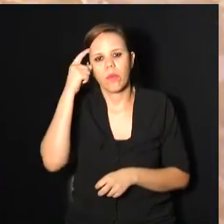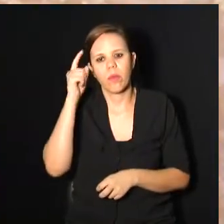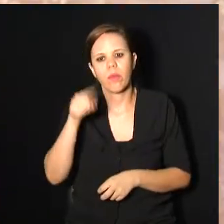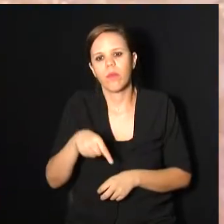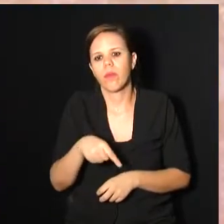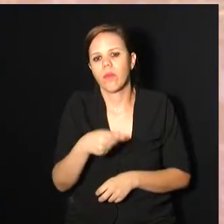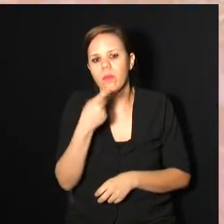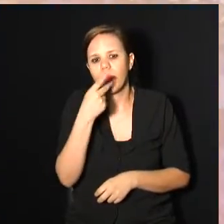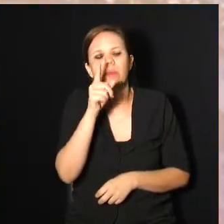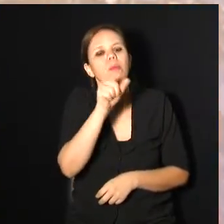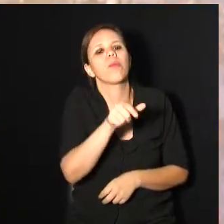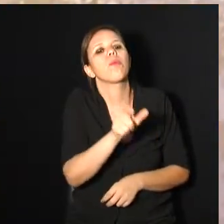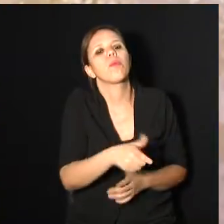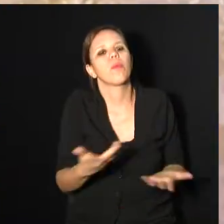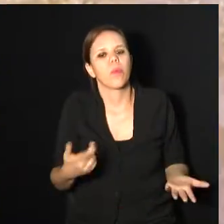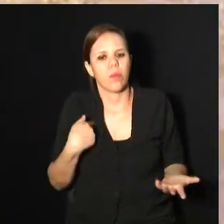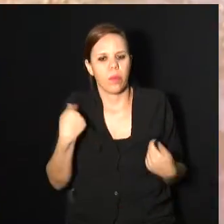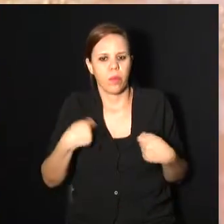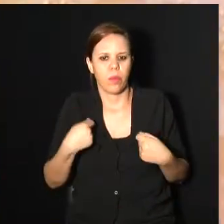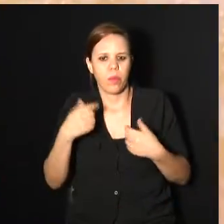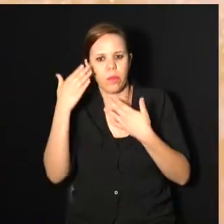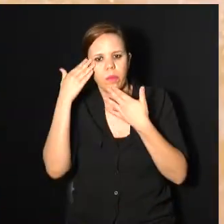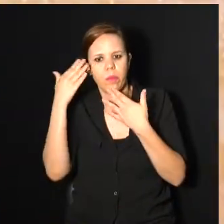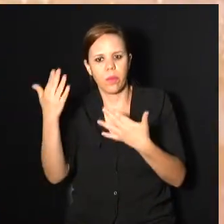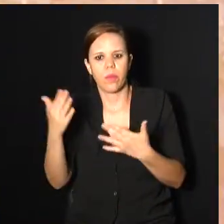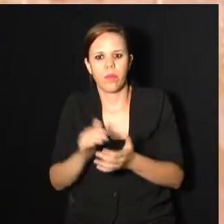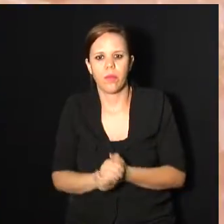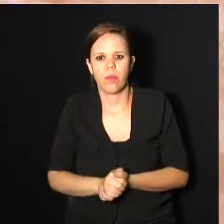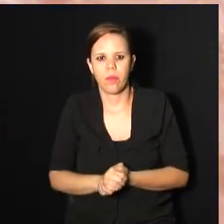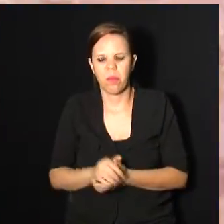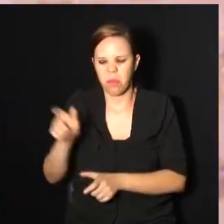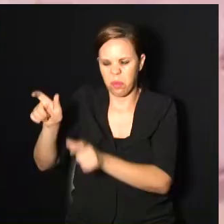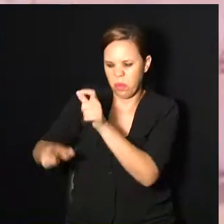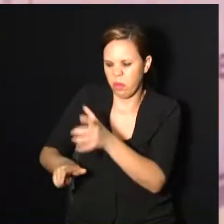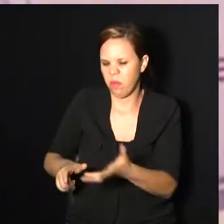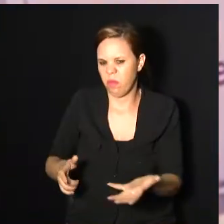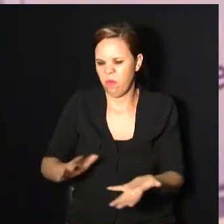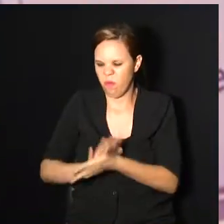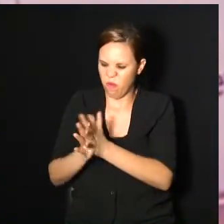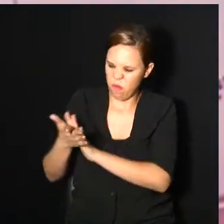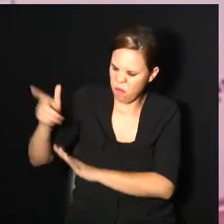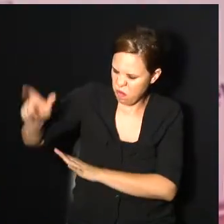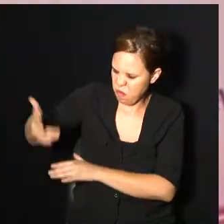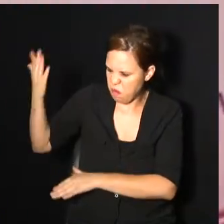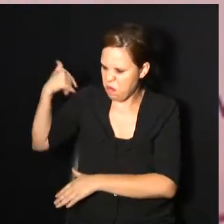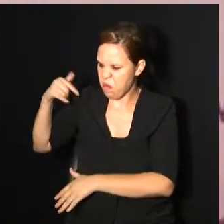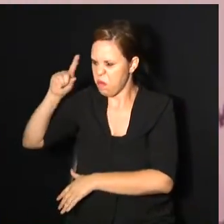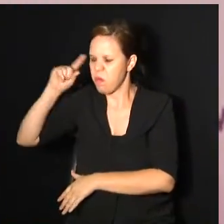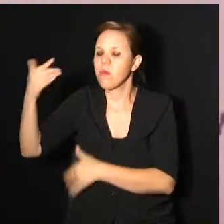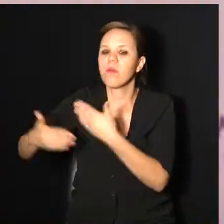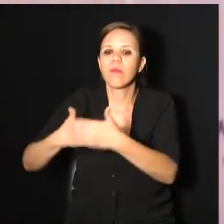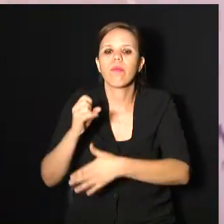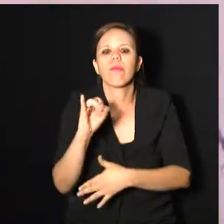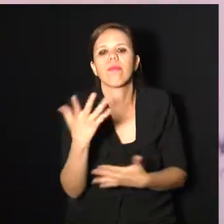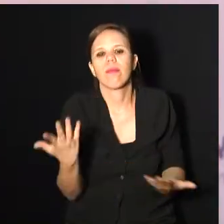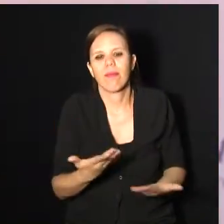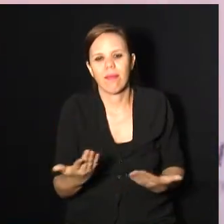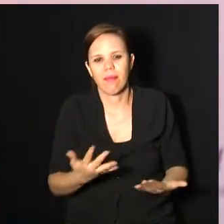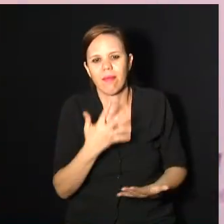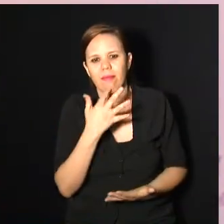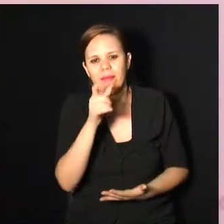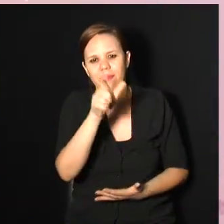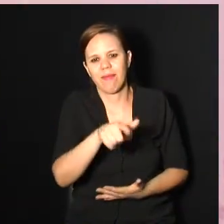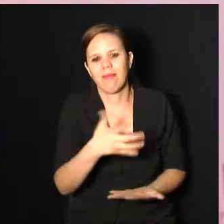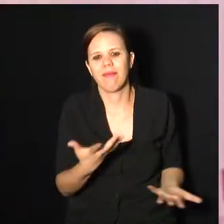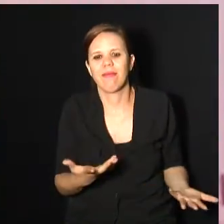dizer isso. Mas eu preciso agradecer ao monstro que a maltratou um dia. Se não fosse por isso, não teria conhecido